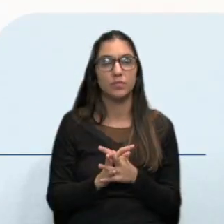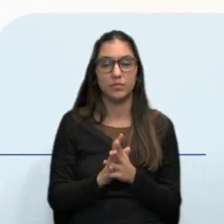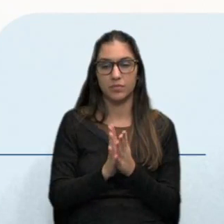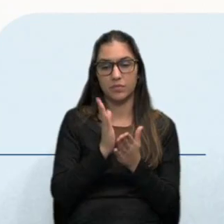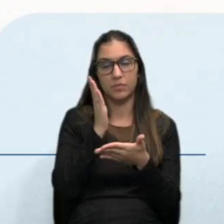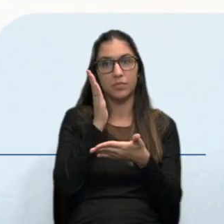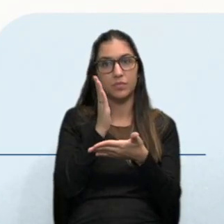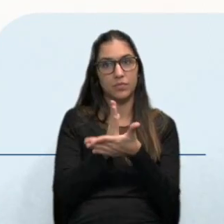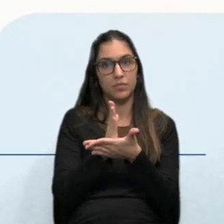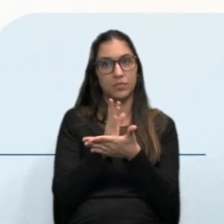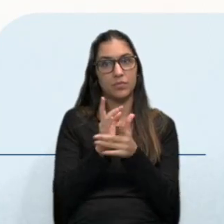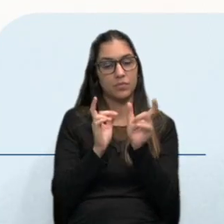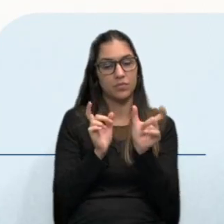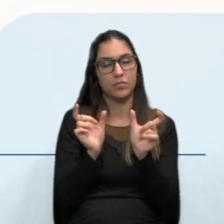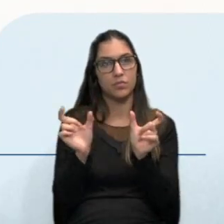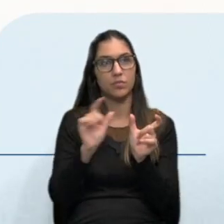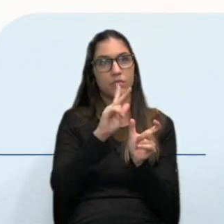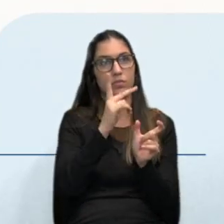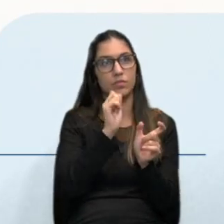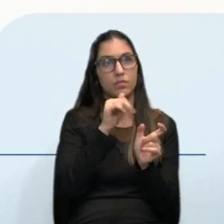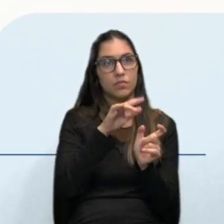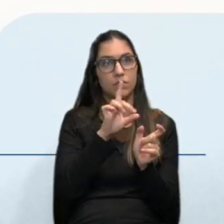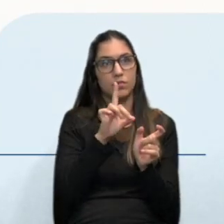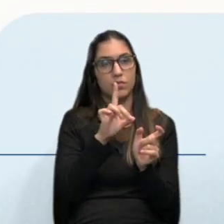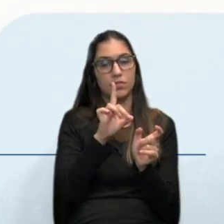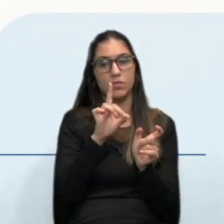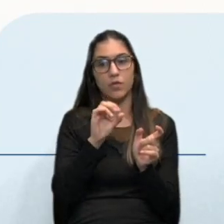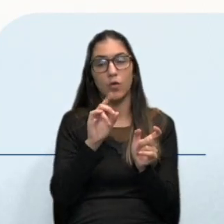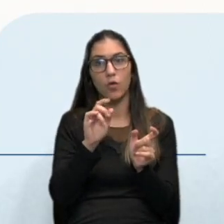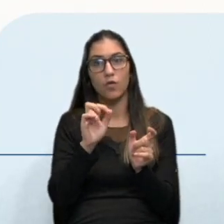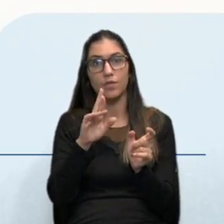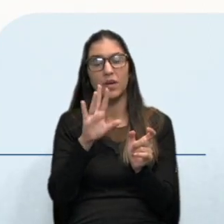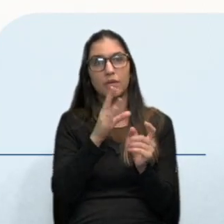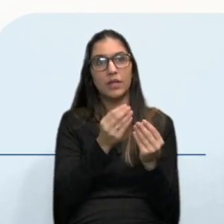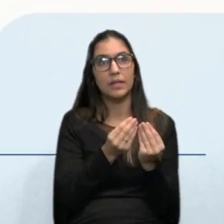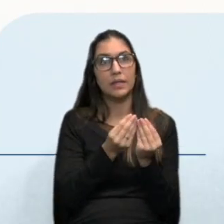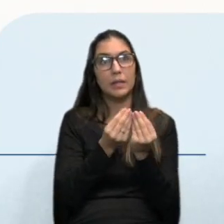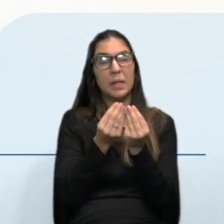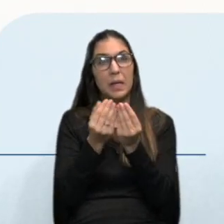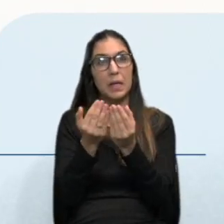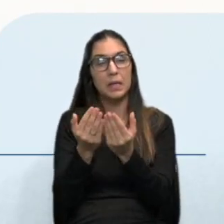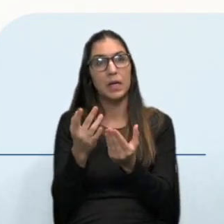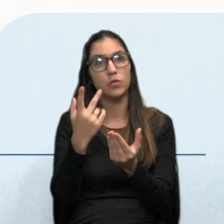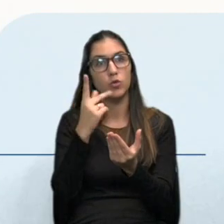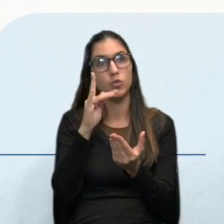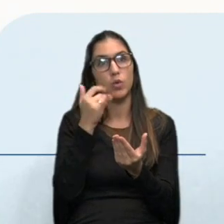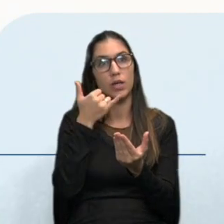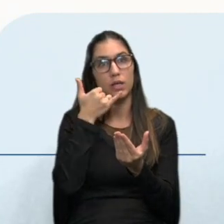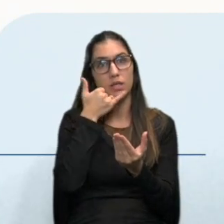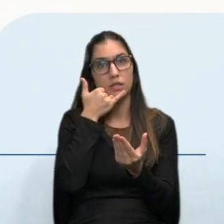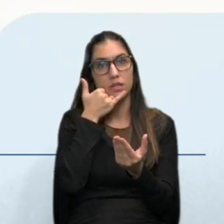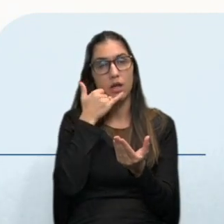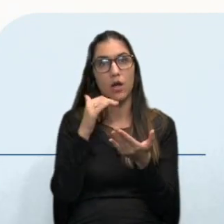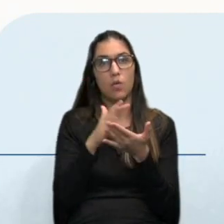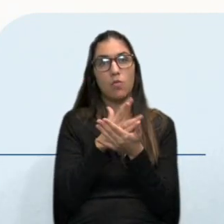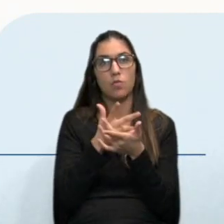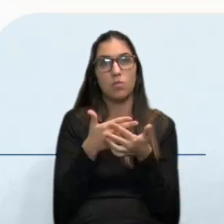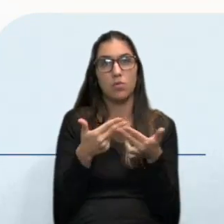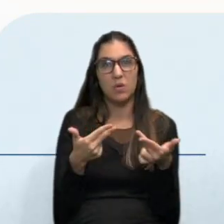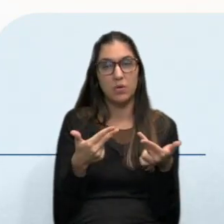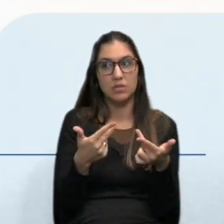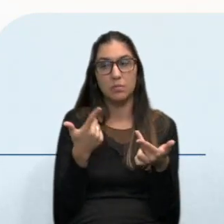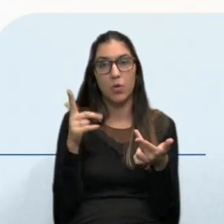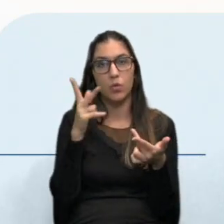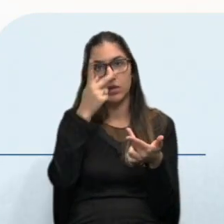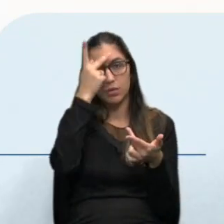Dividir aqui a palavra. Handover significa que você está entregando a sua ligação, entregando alguma coisa para